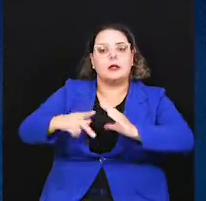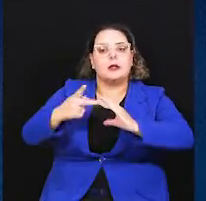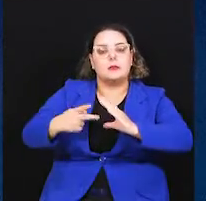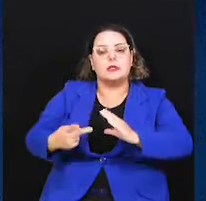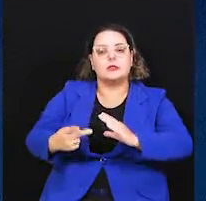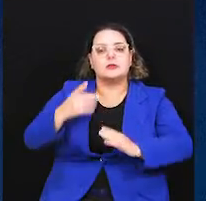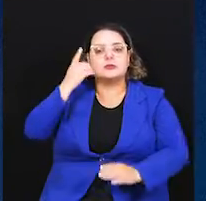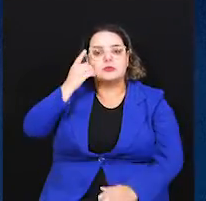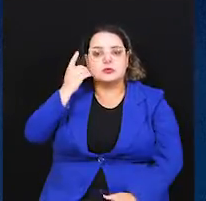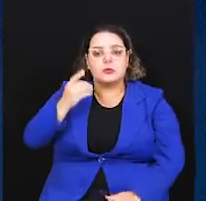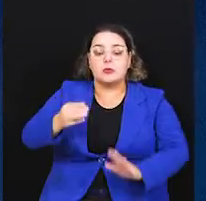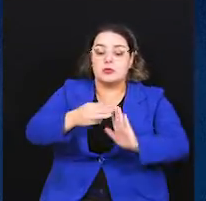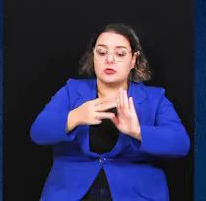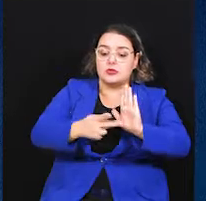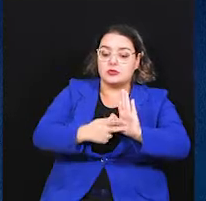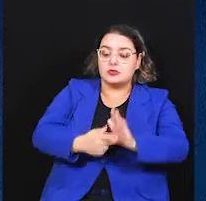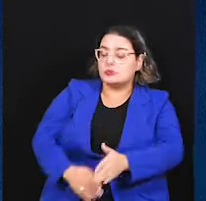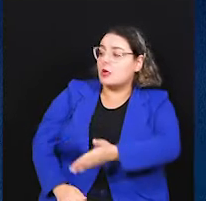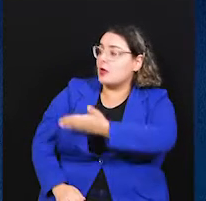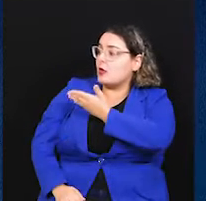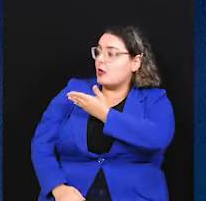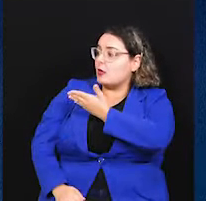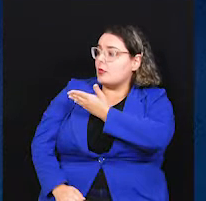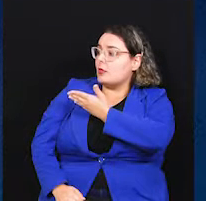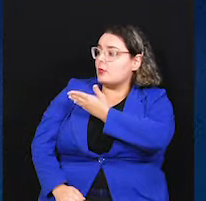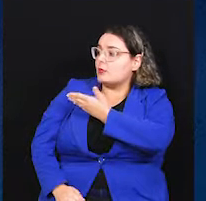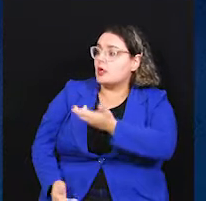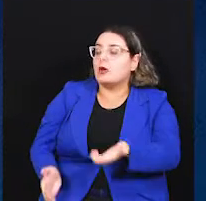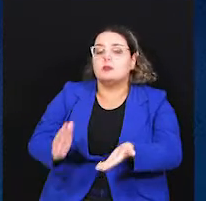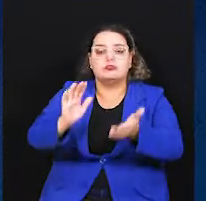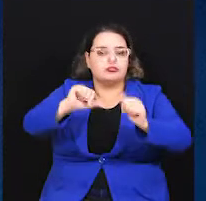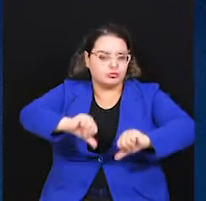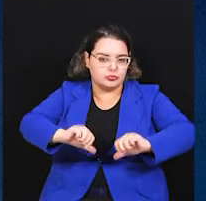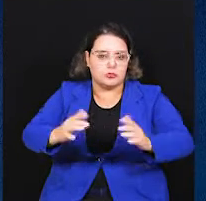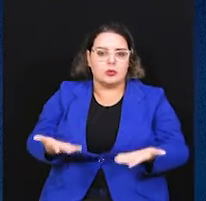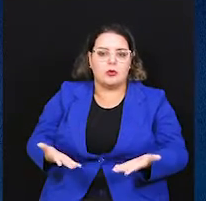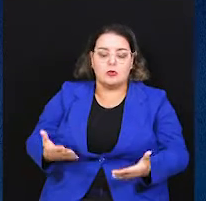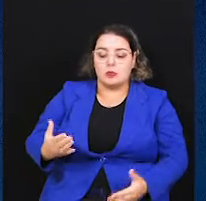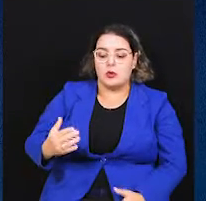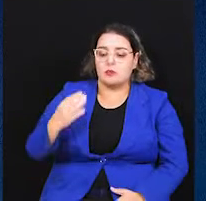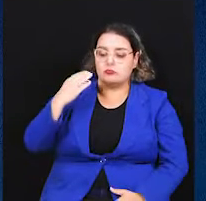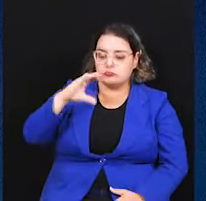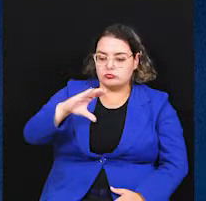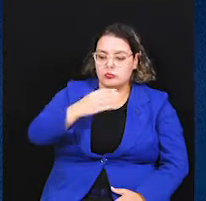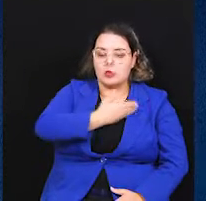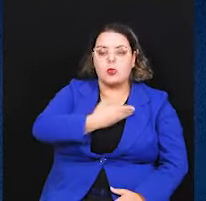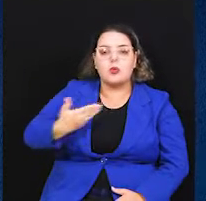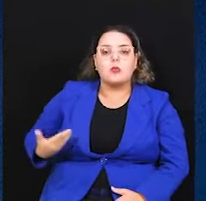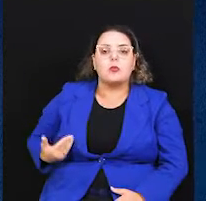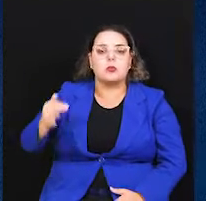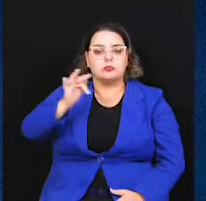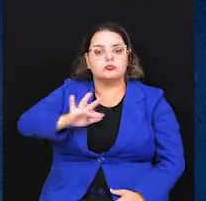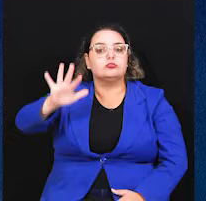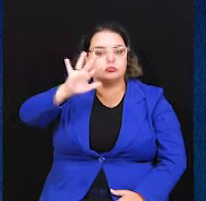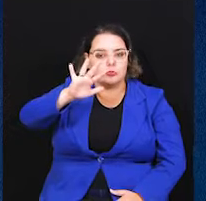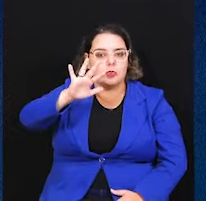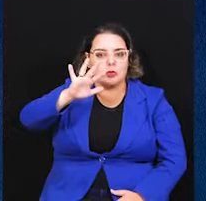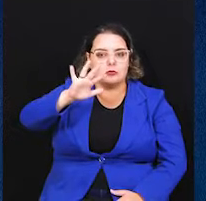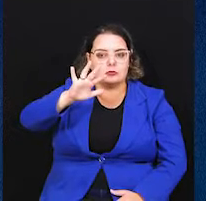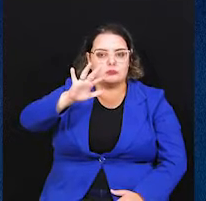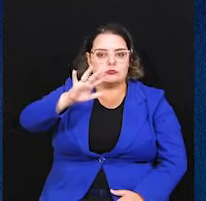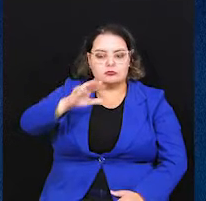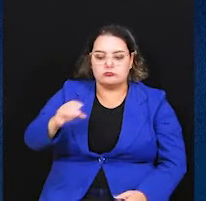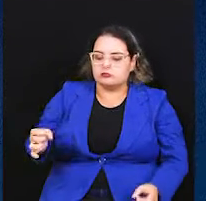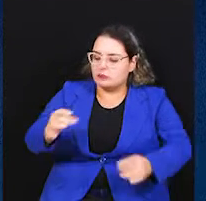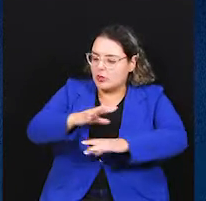derrube a medida provisória 1116 de 2022 publicada pelo Governo Federal na última semana que